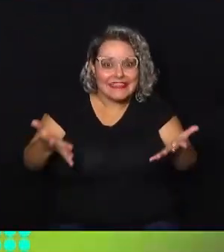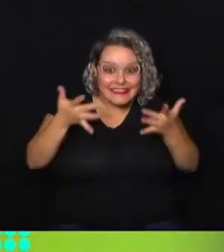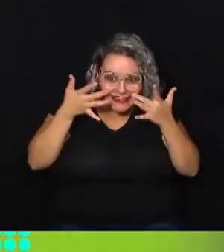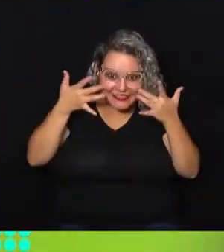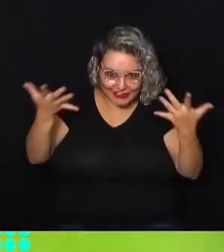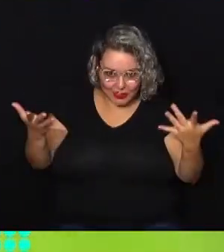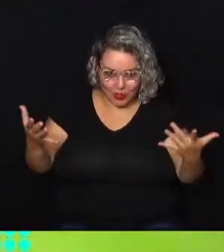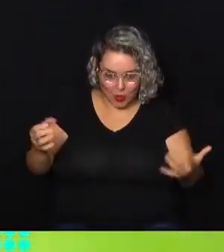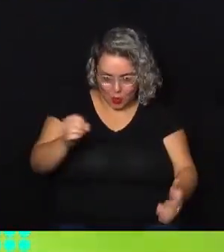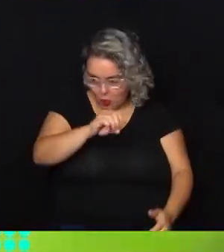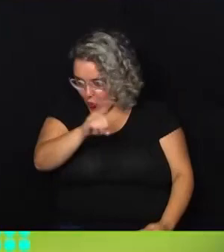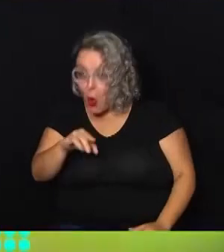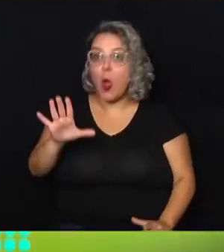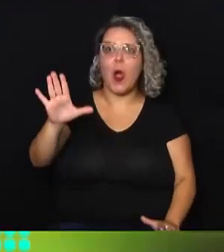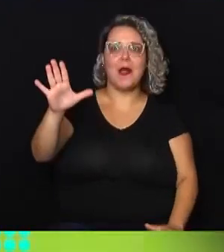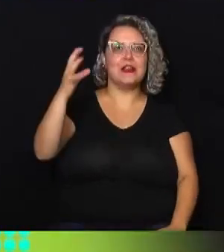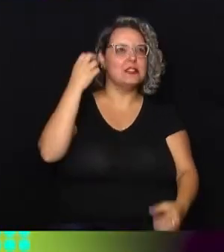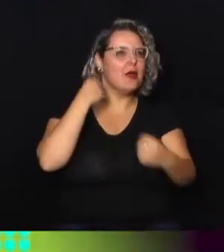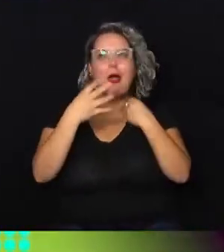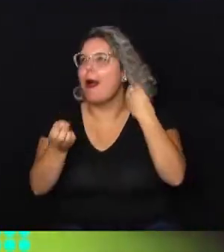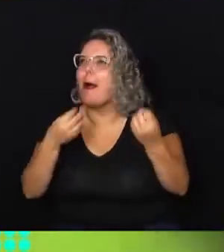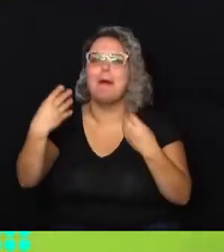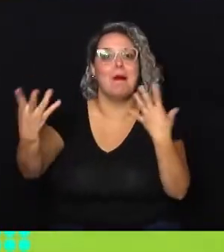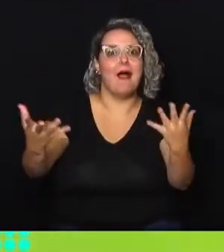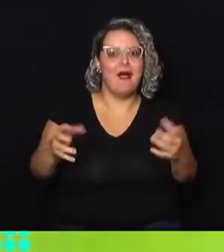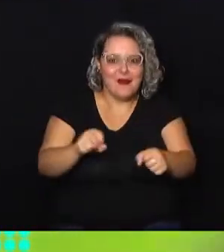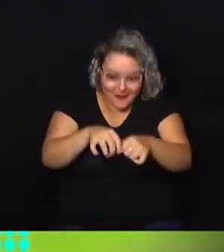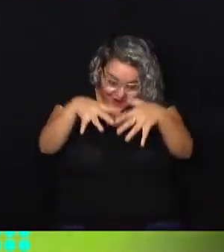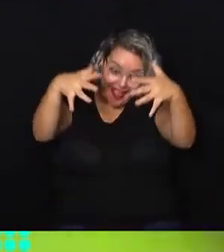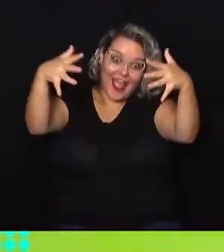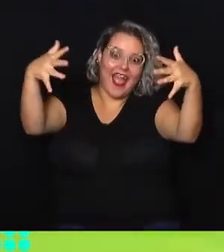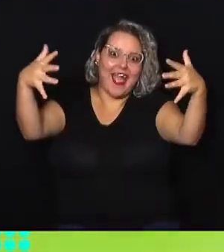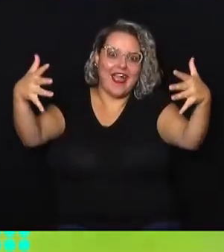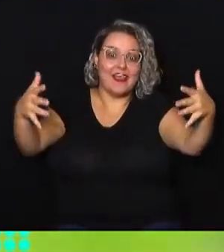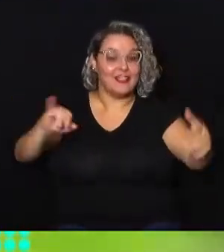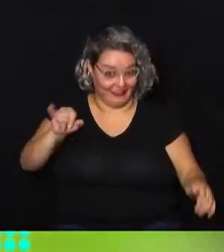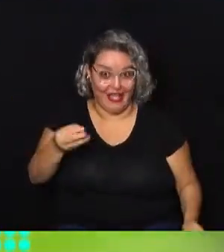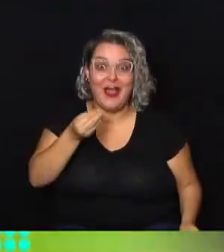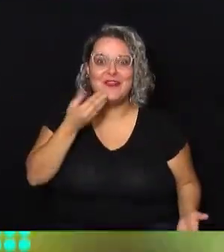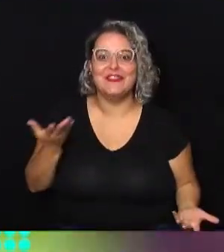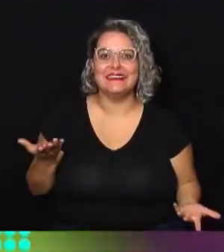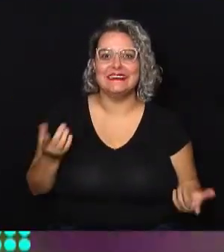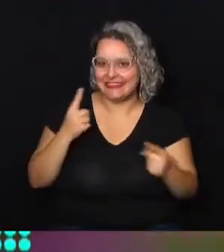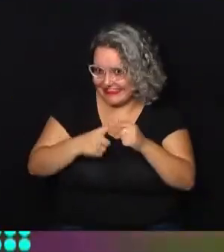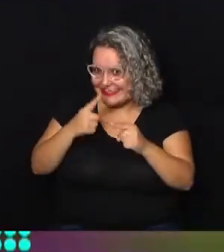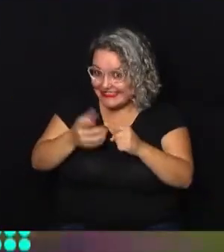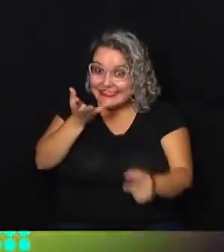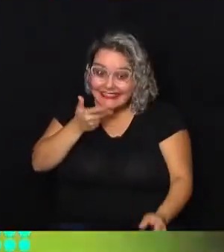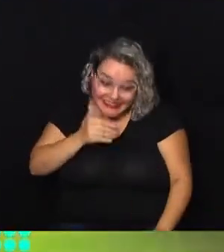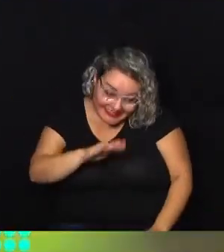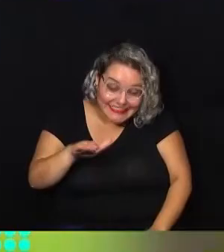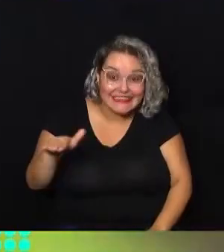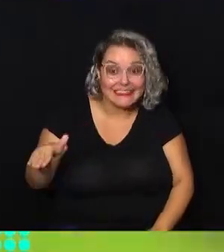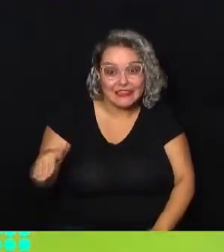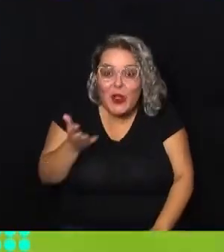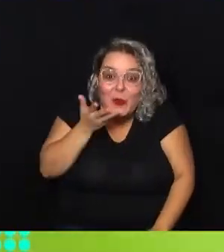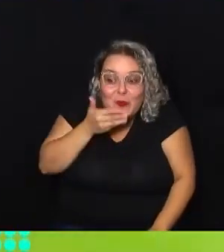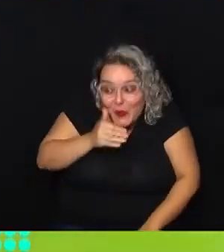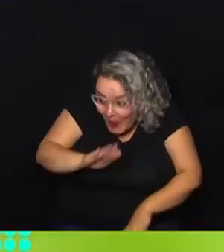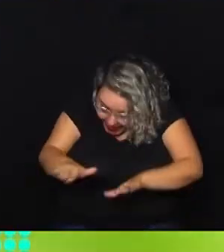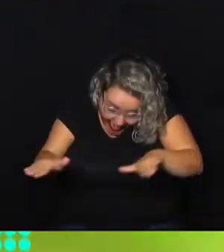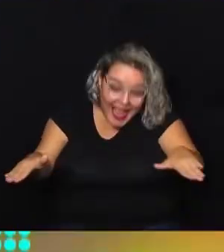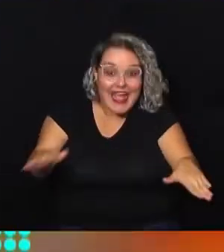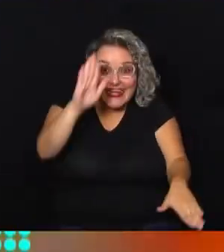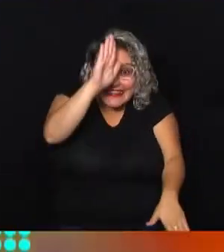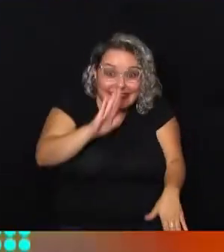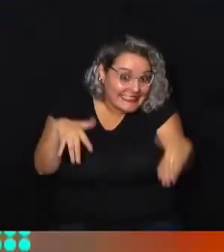Oz, uma viagem ao reino mágico. E aproveitem, porque as crianças, os tiquitos, são de